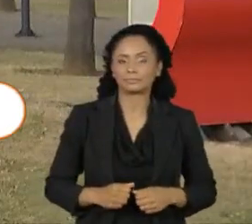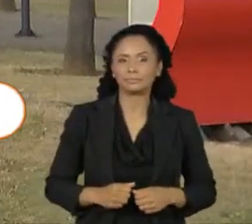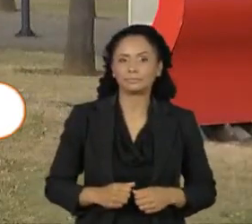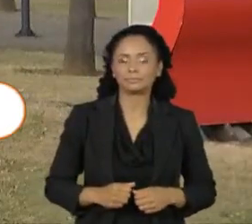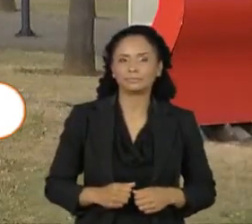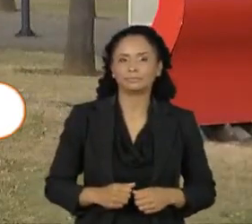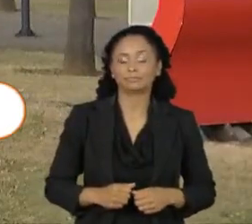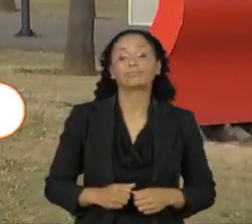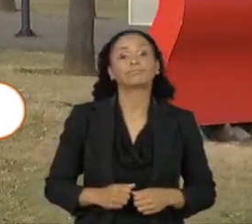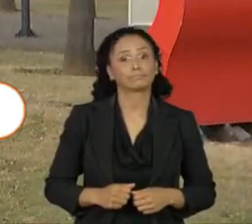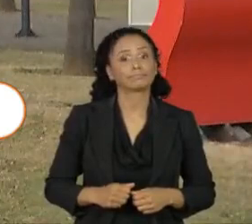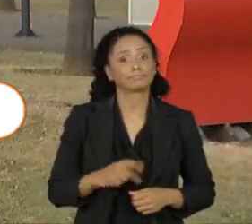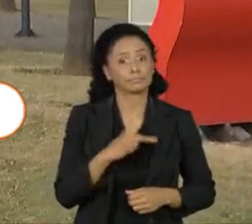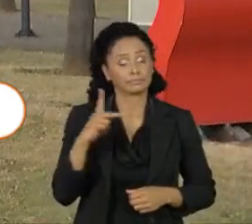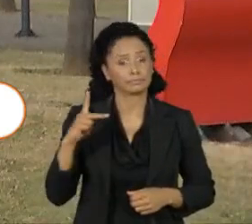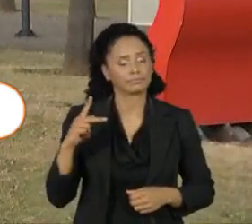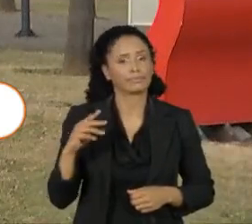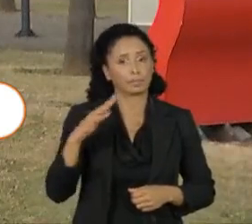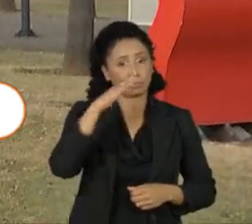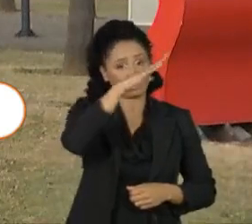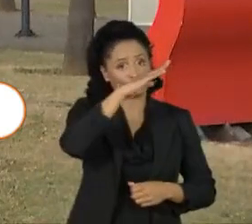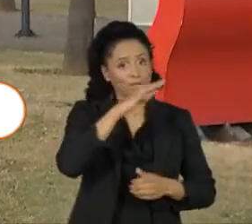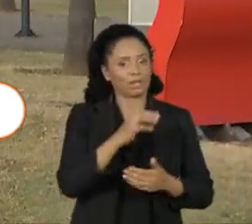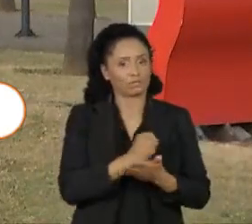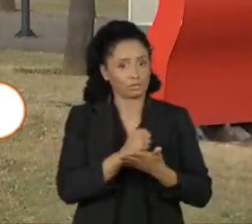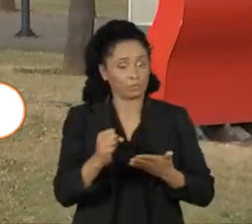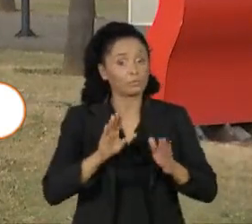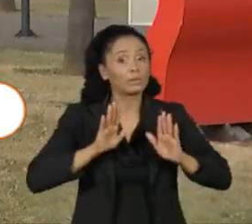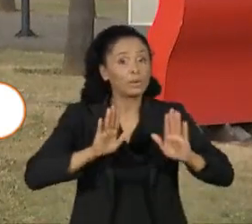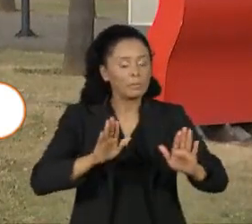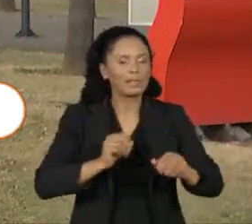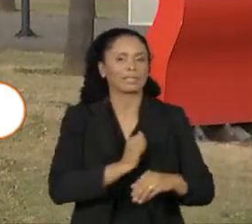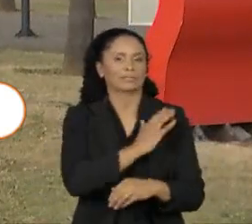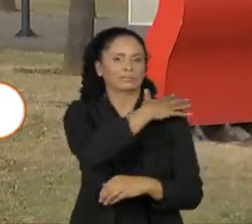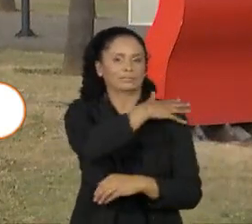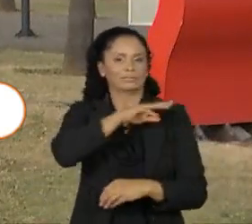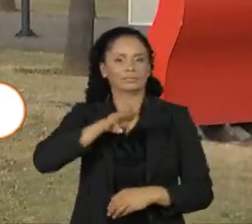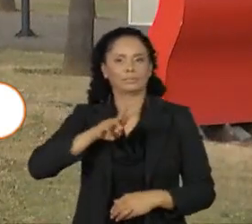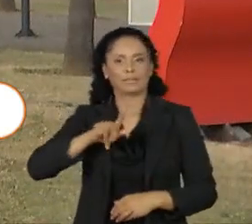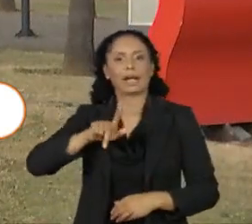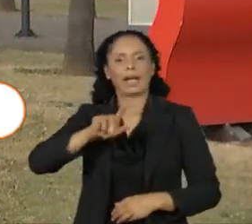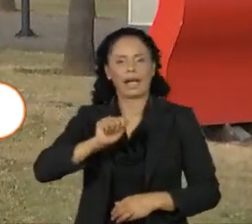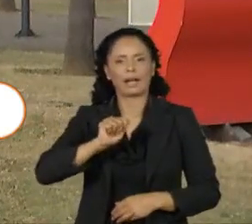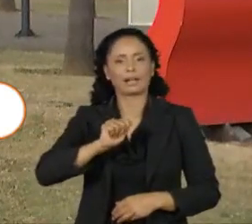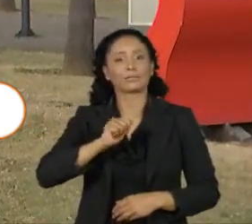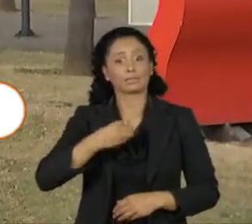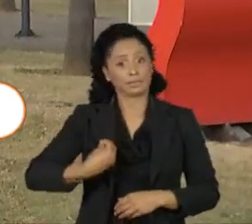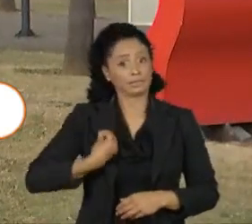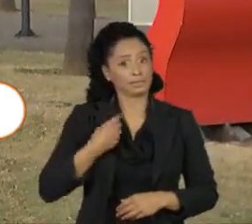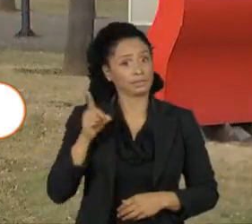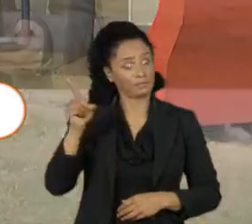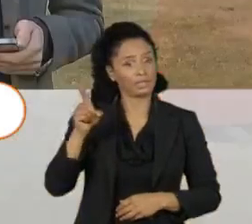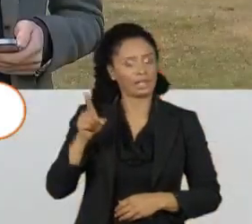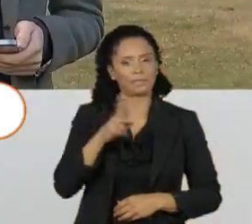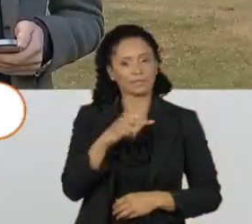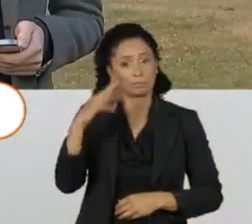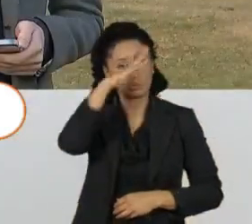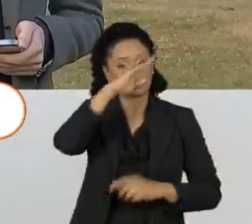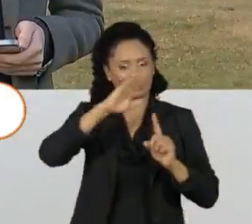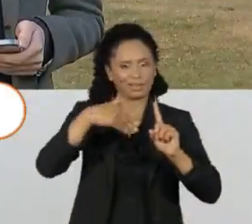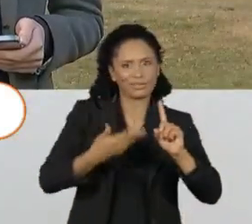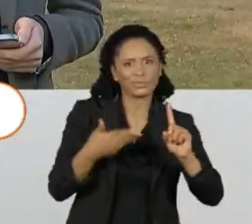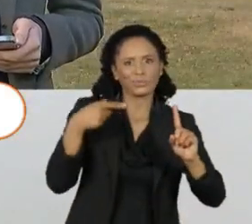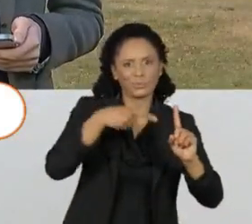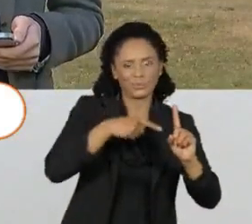O candidato a vice-presidente, general Braga Neto, esteve presente no evento e foi elogiado por Bolsonaro, que disse que o vice não